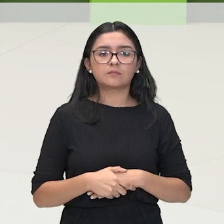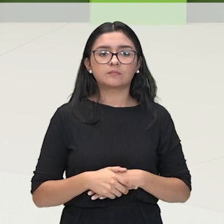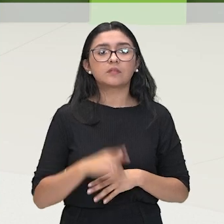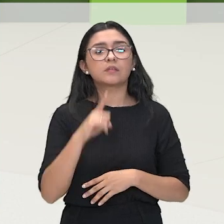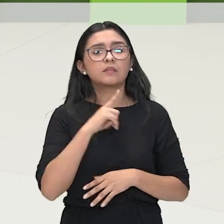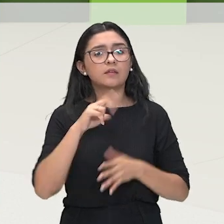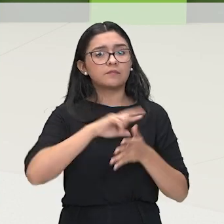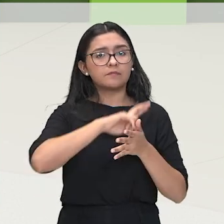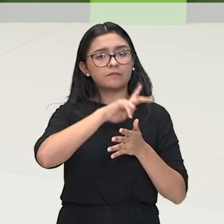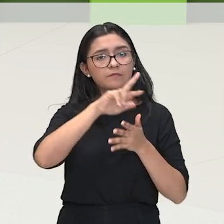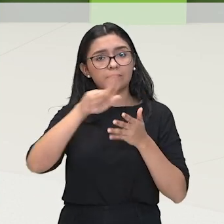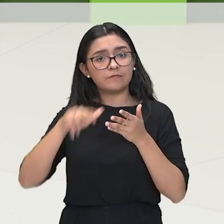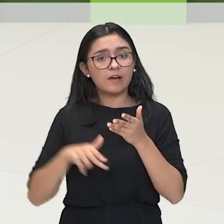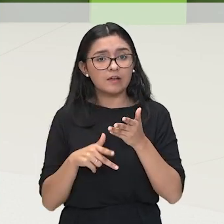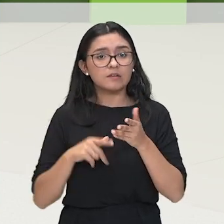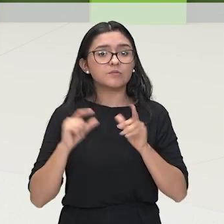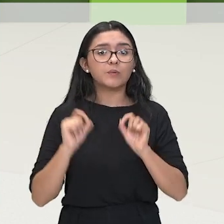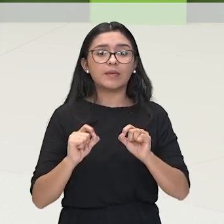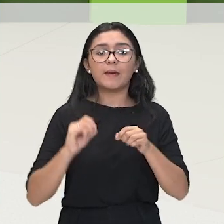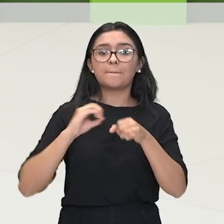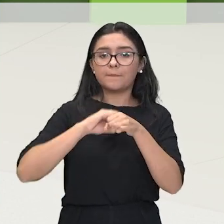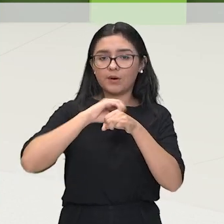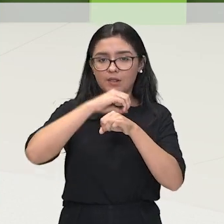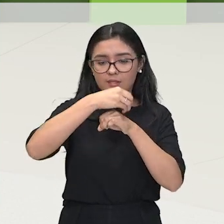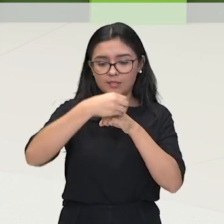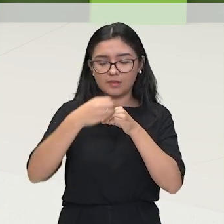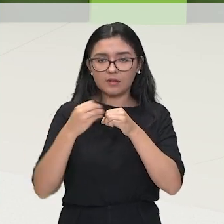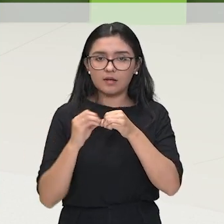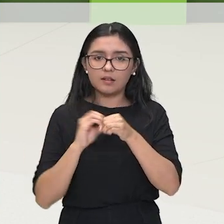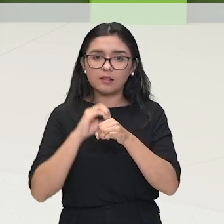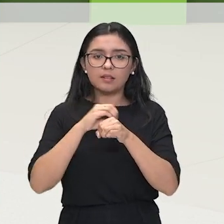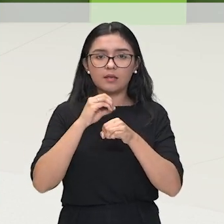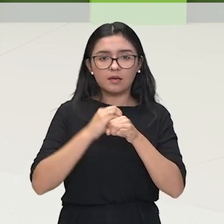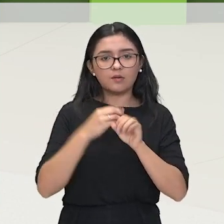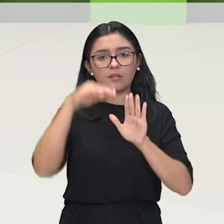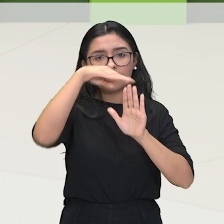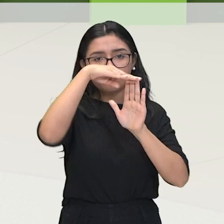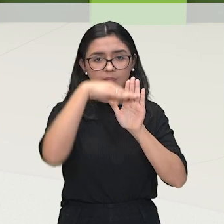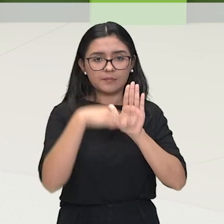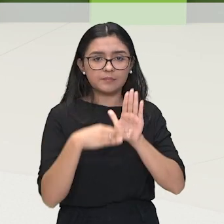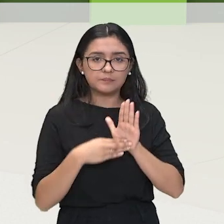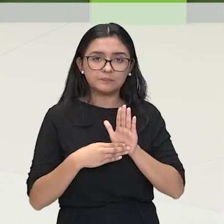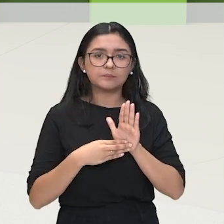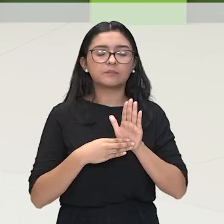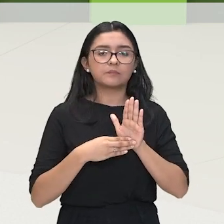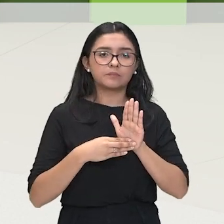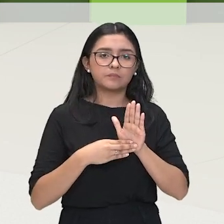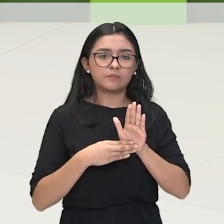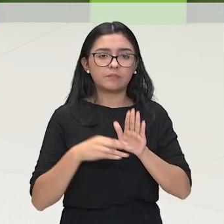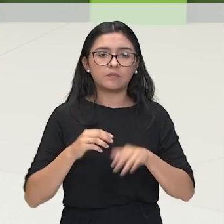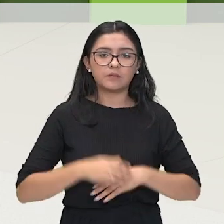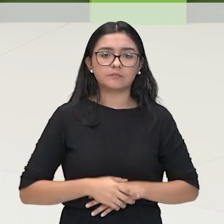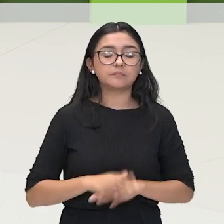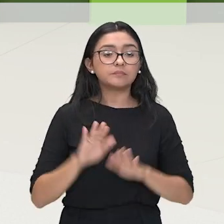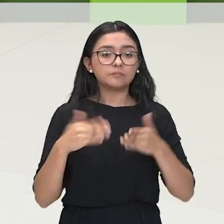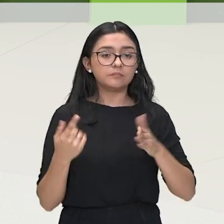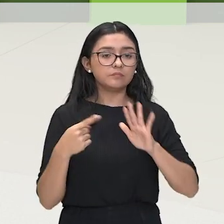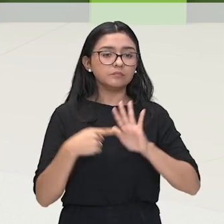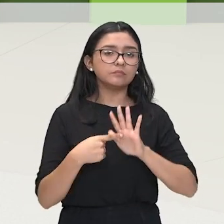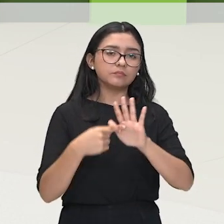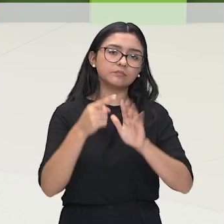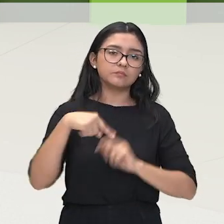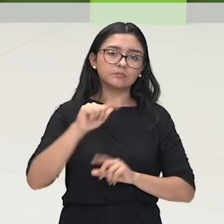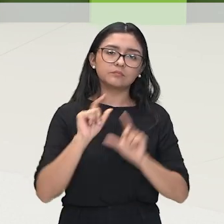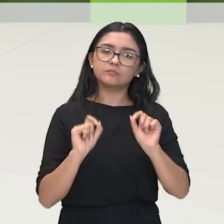temos várias moléculas aqui, ó. Nós temos monóxido de carbono, nitrogênio, oxigênio, tá? E aí, eu vou mostrar aqui para vocês